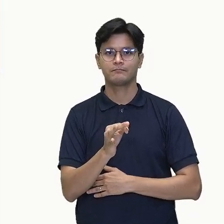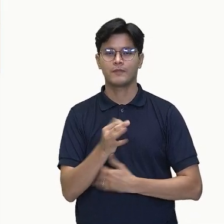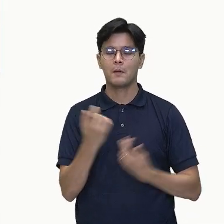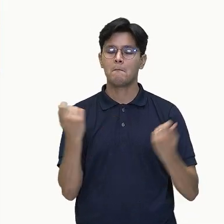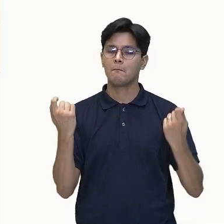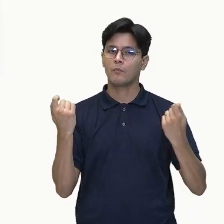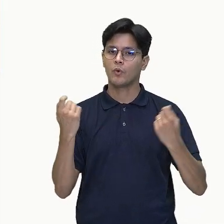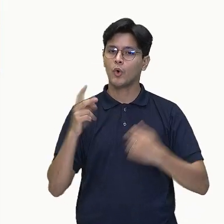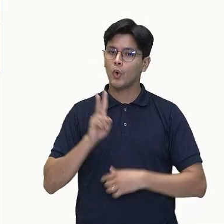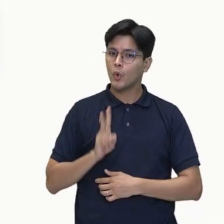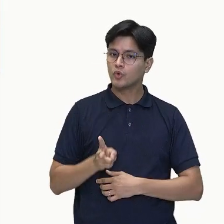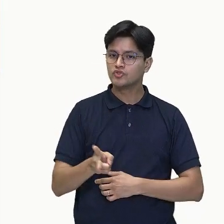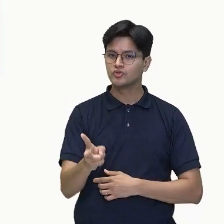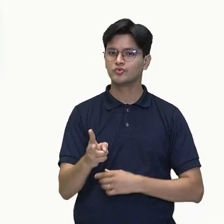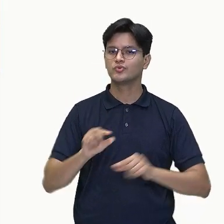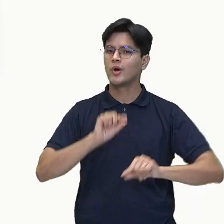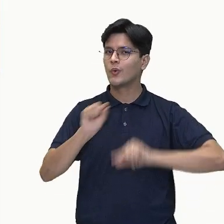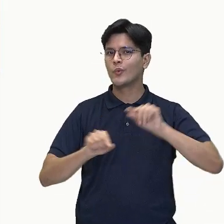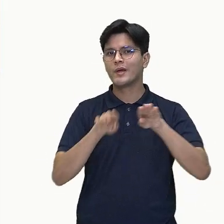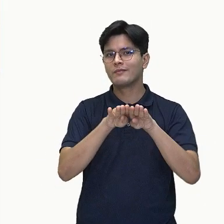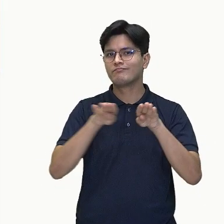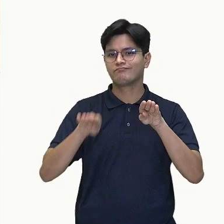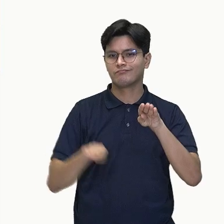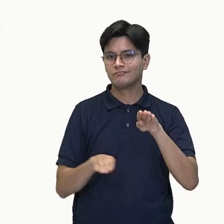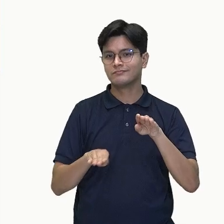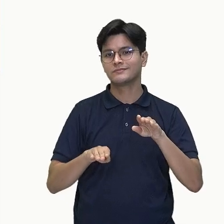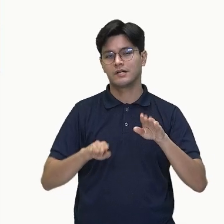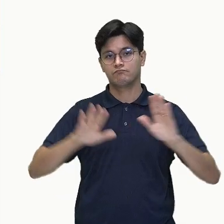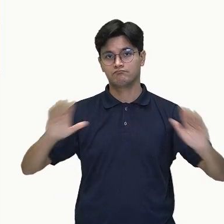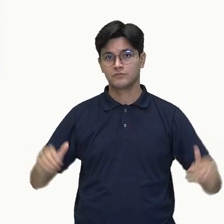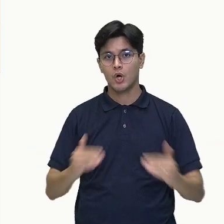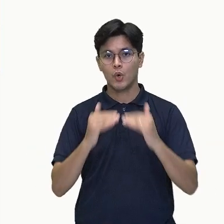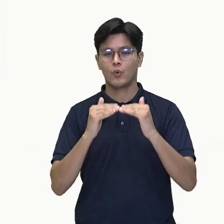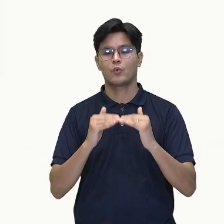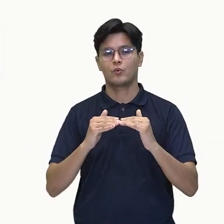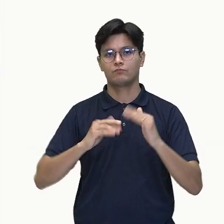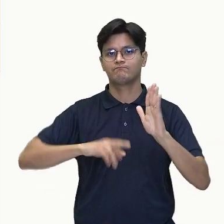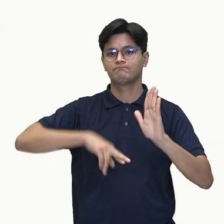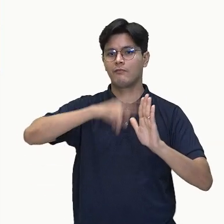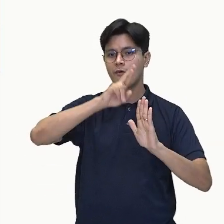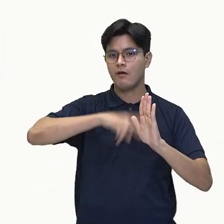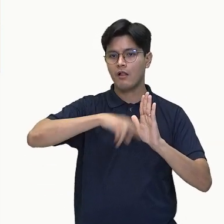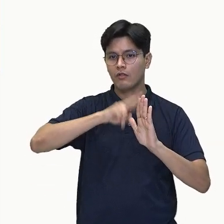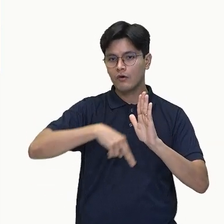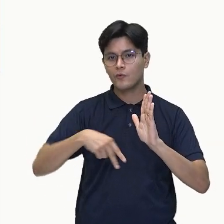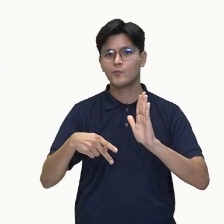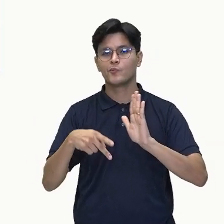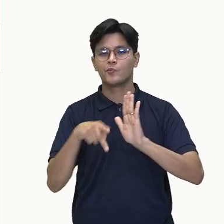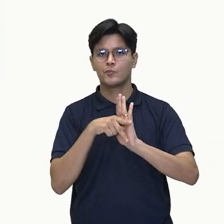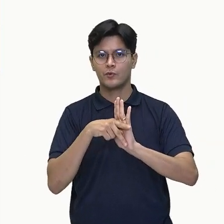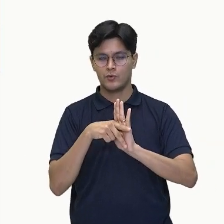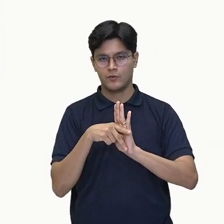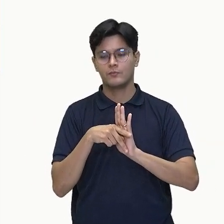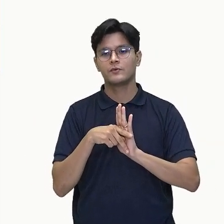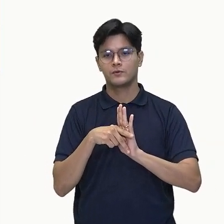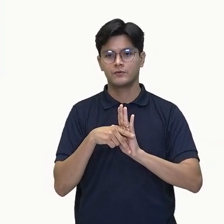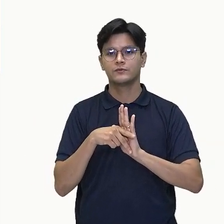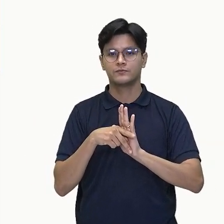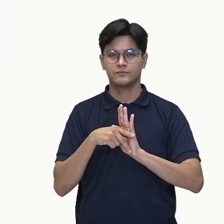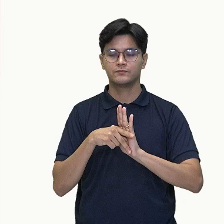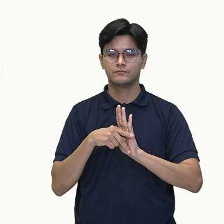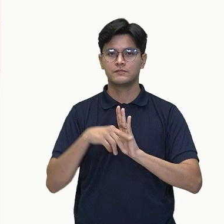persistam aí disparidades, de acordo com um relatório recente da Comissão Econômica para a América Latina e Caribe,